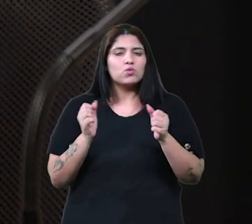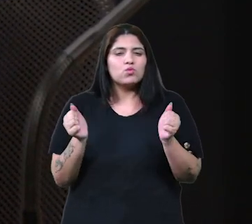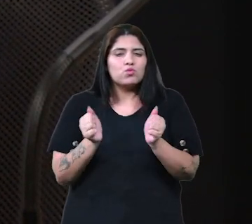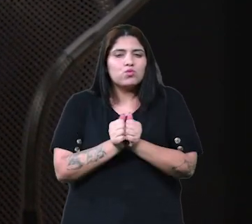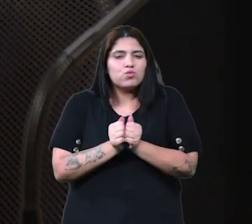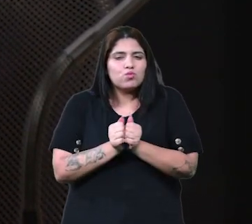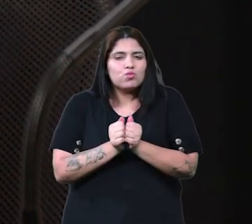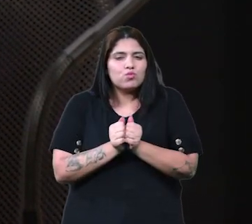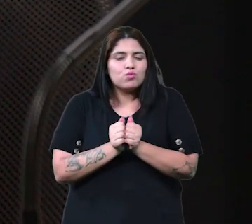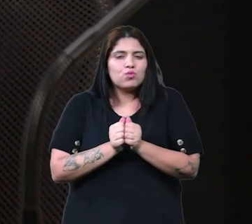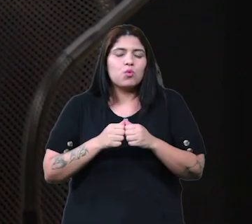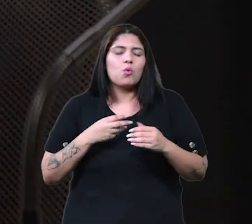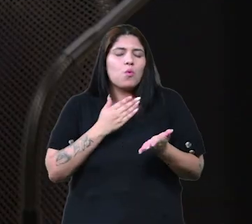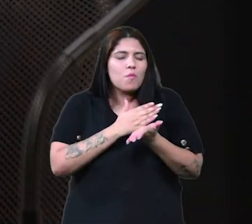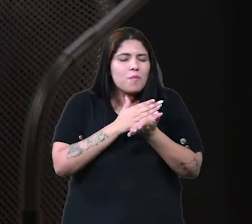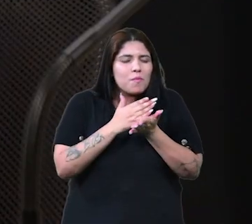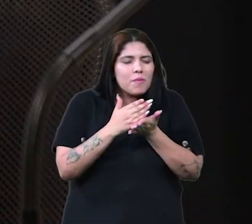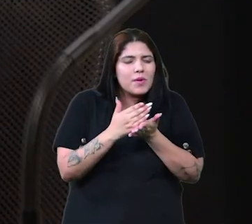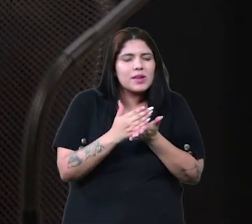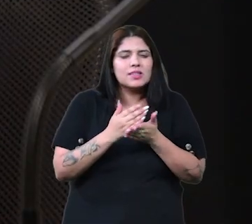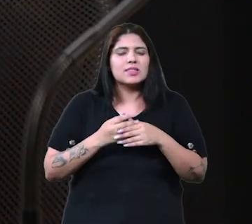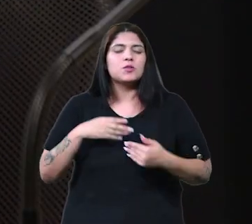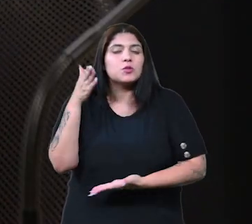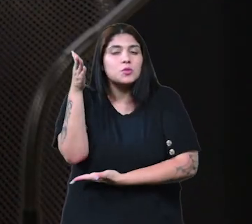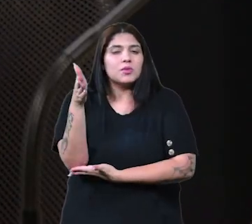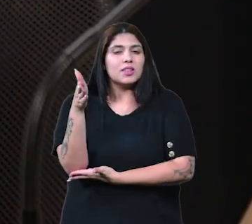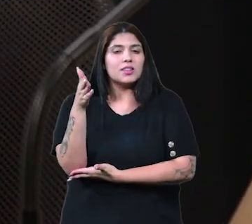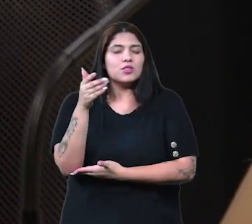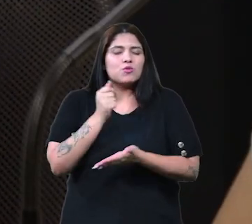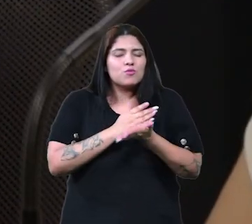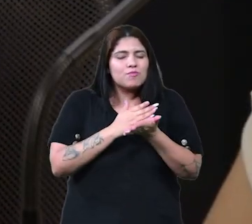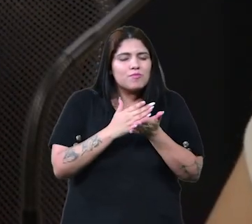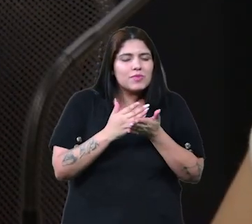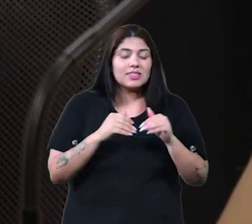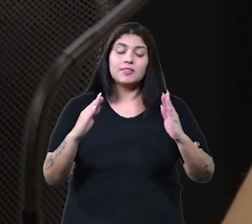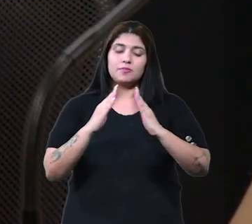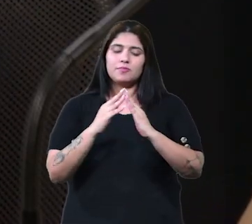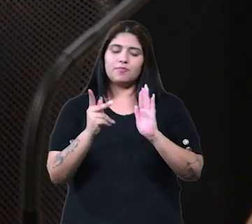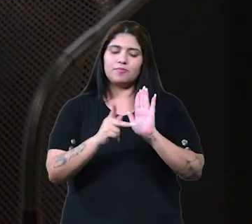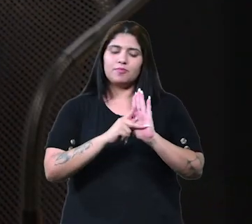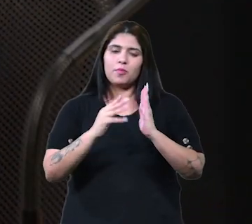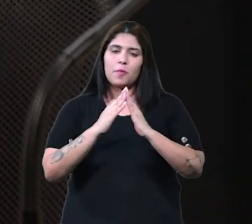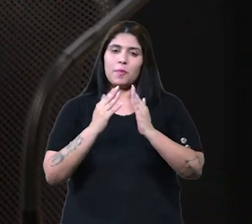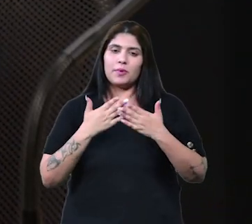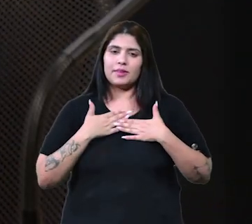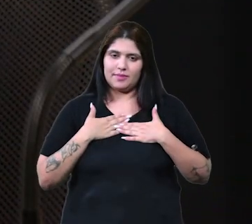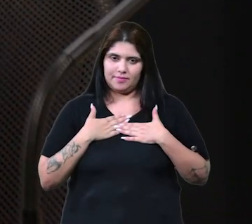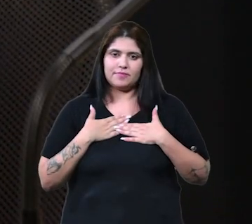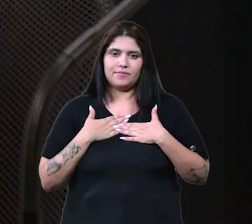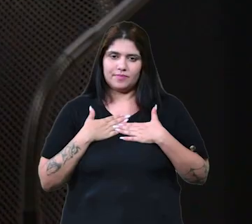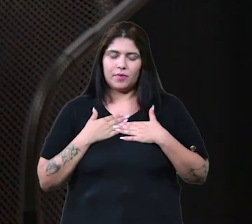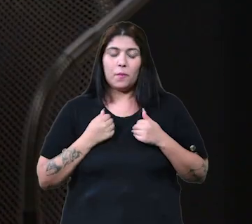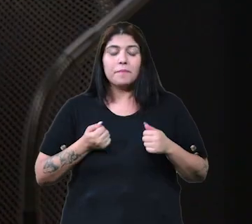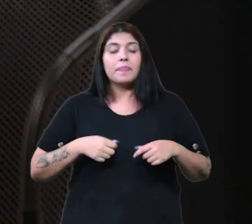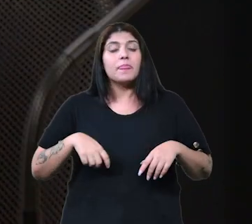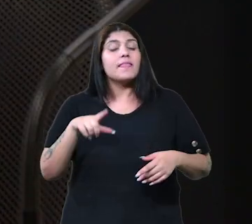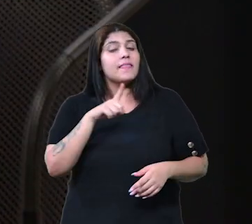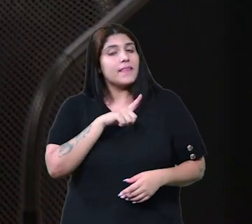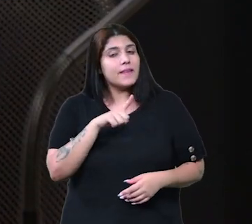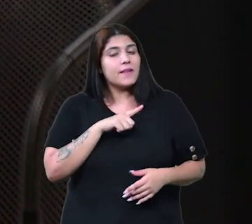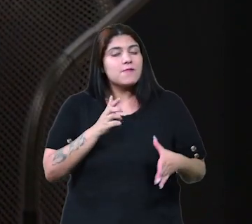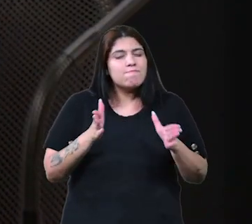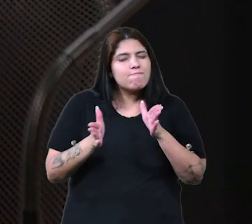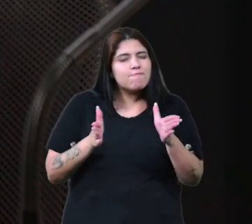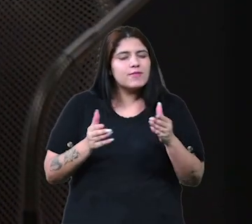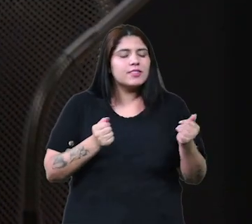hospitalidade começa mesmo na nossa casa, né, no âmbito residencial. Então, a gente tem um momento que a gente recebe as pessoas, então